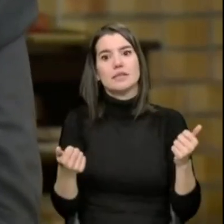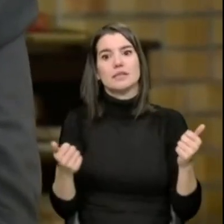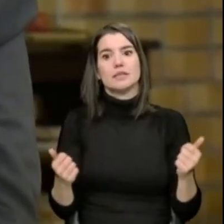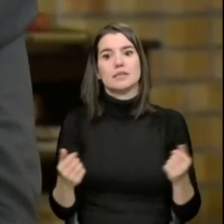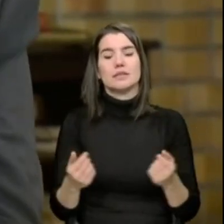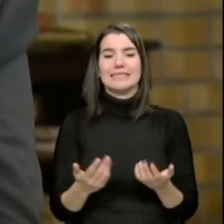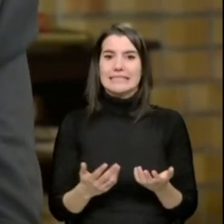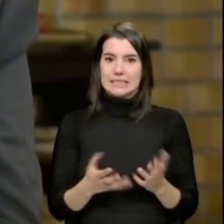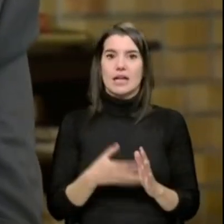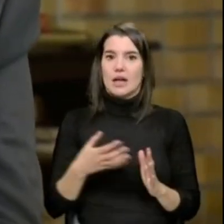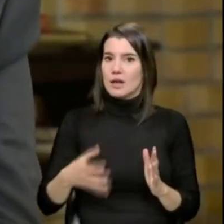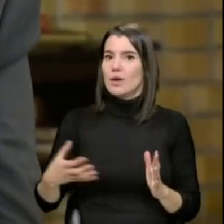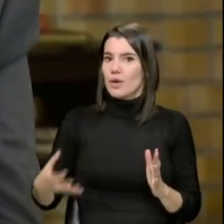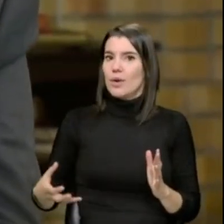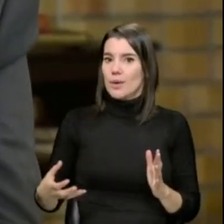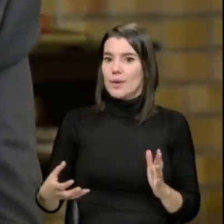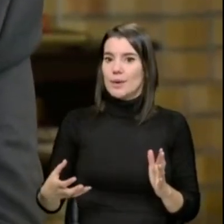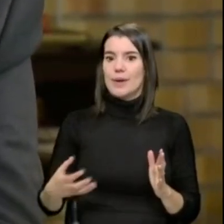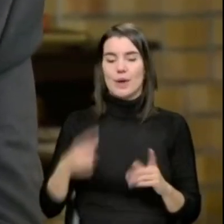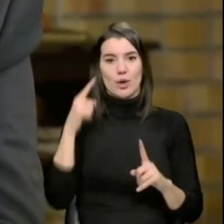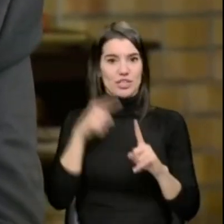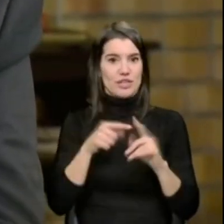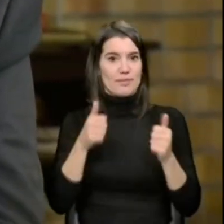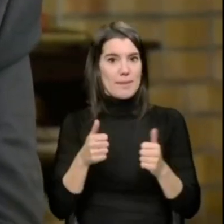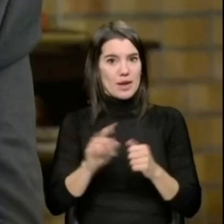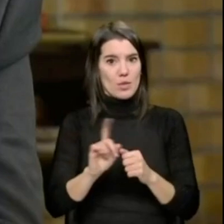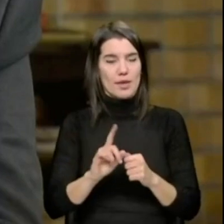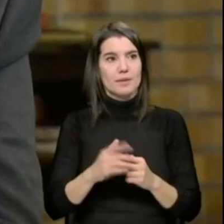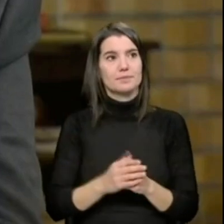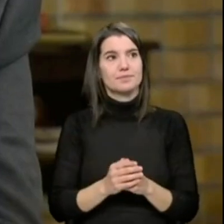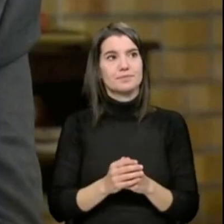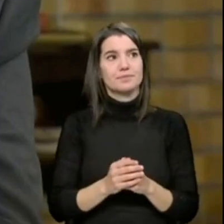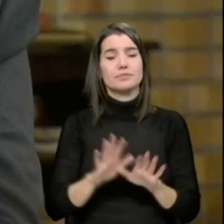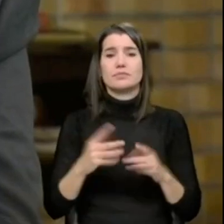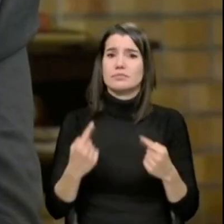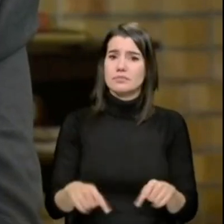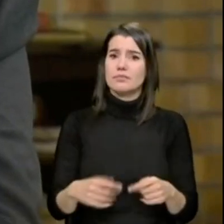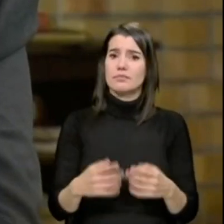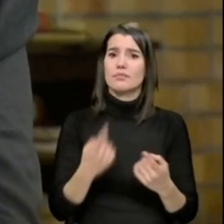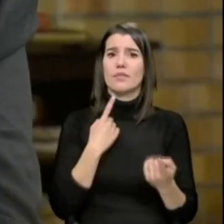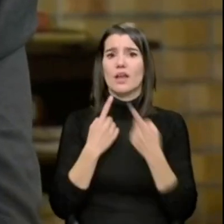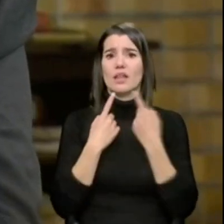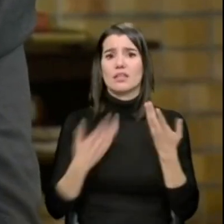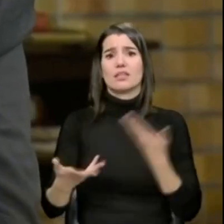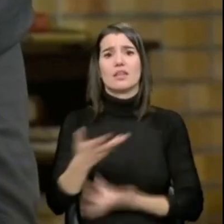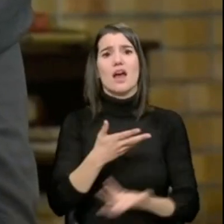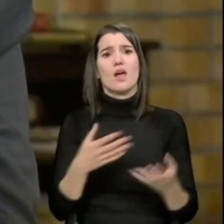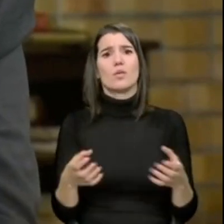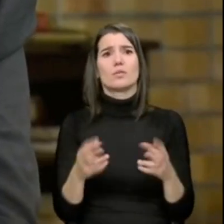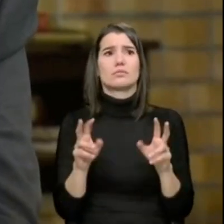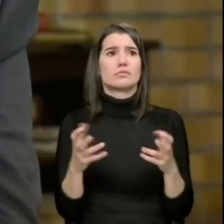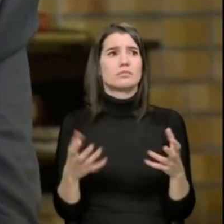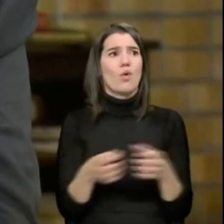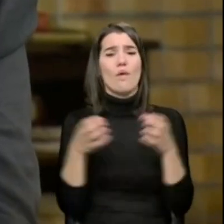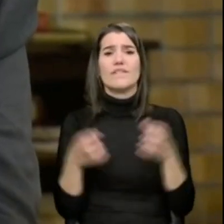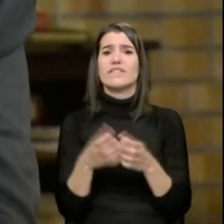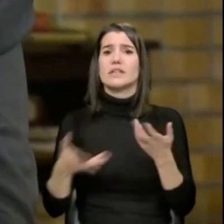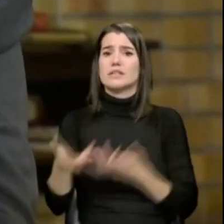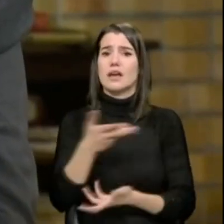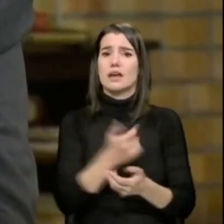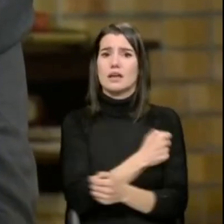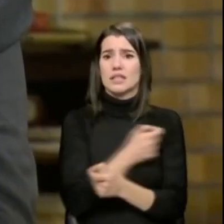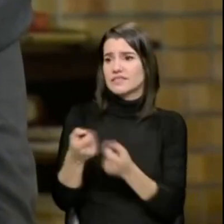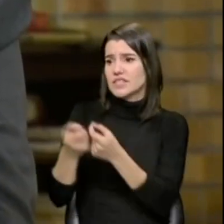é complexo, não é bem isso o objetivo. Agora, existe um diálogo de quem vive, de convivência, não é? somos